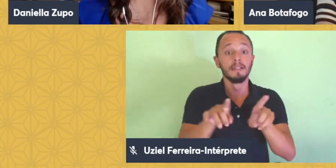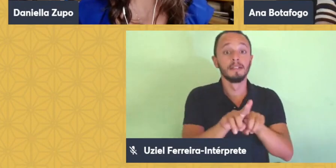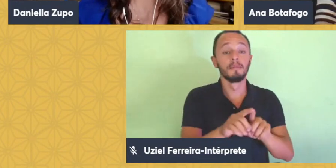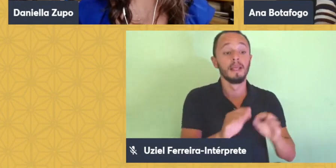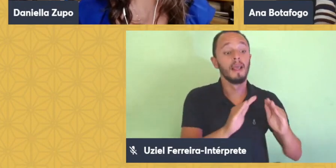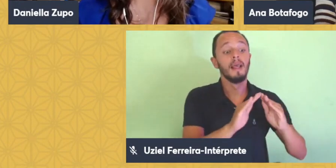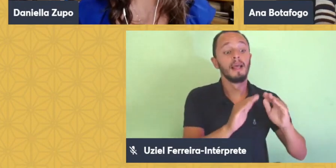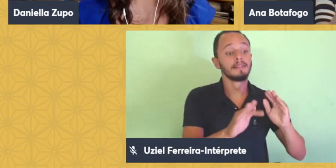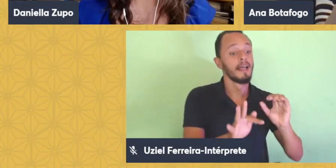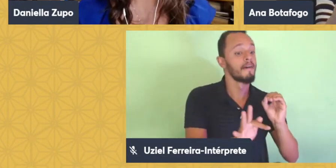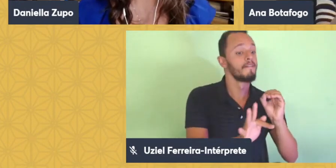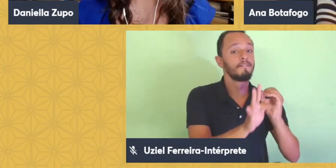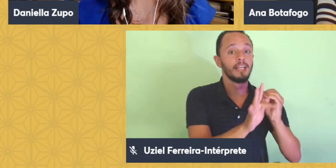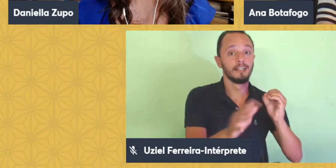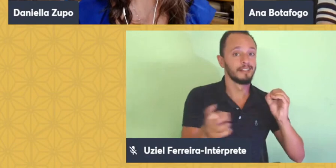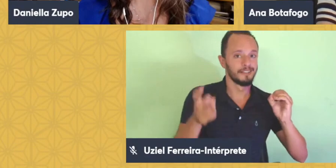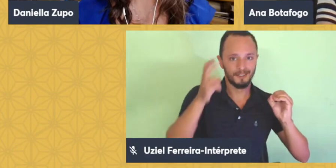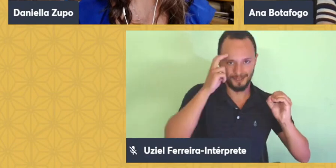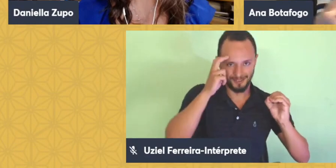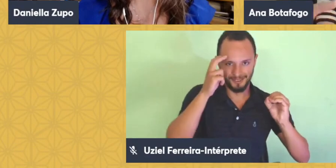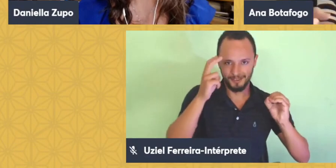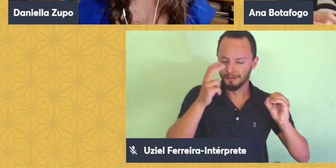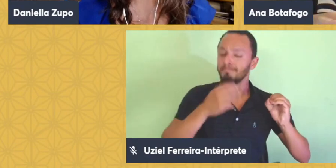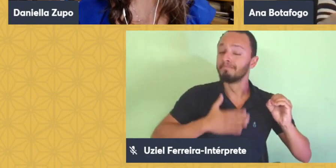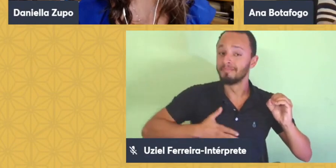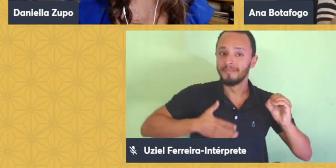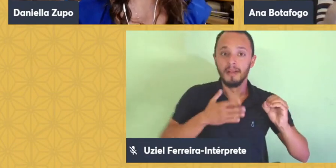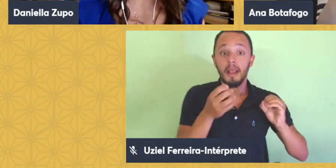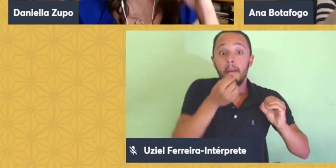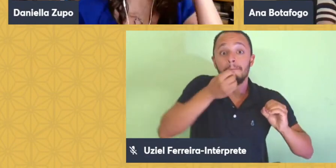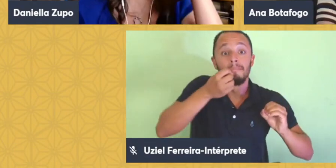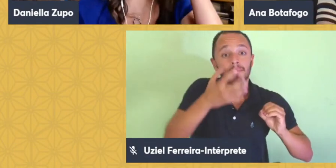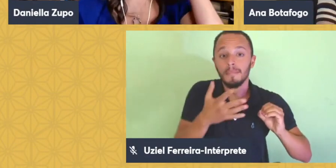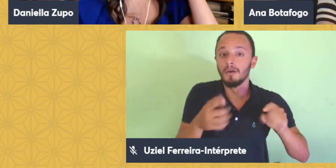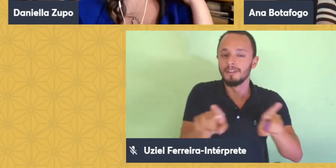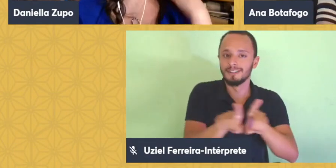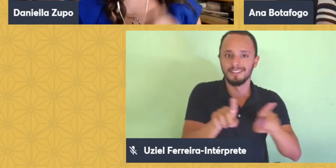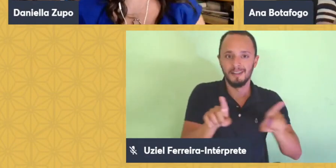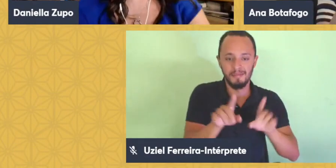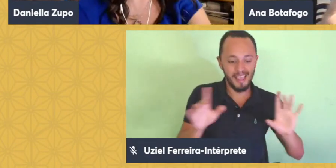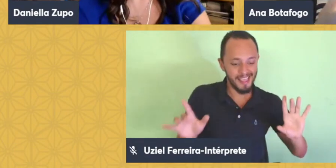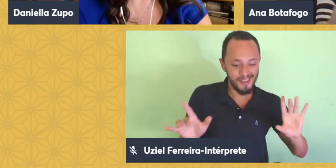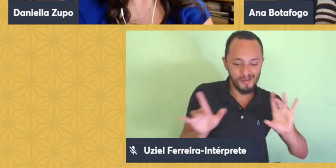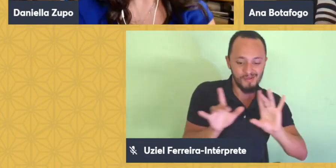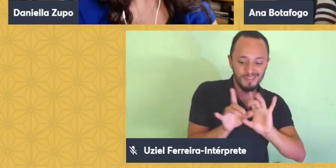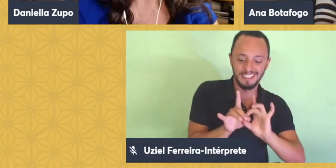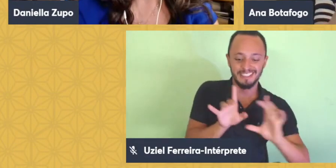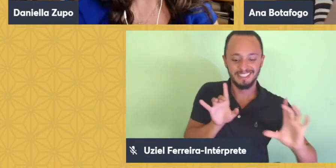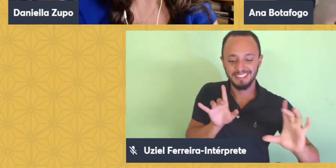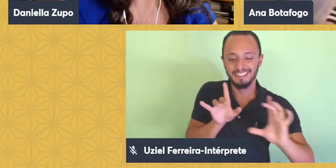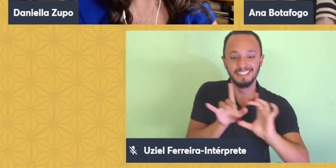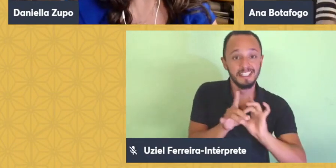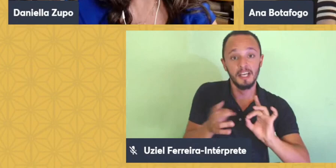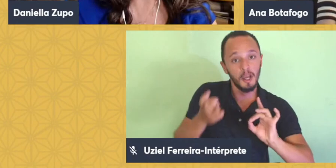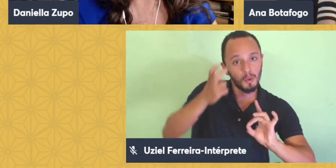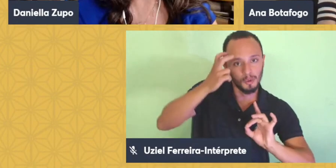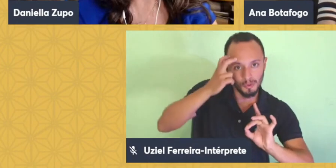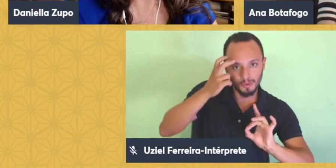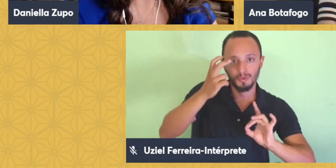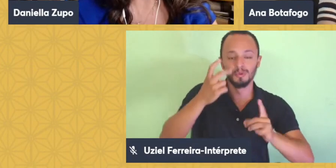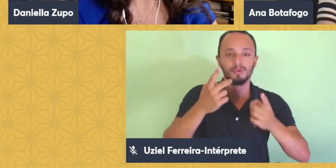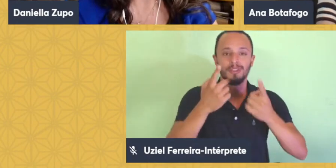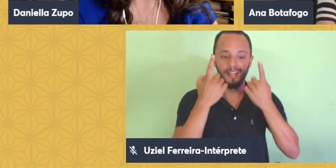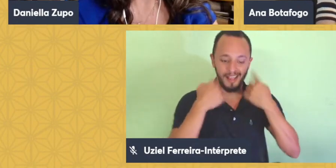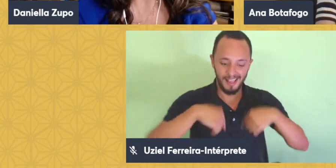de Cultura para as ideia maravilhosa por vocês se unirem em torno da Cultura em torno da dança em torno do